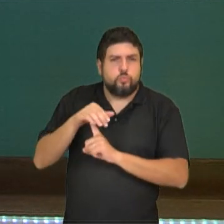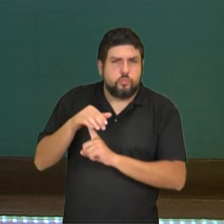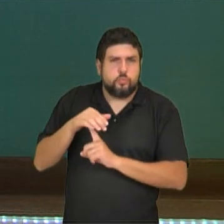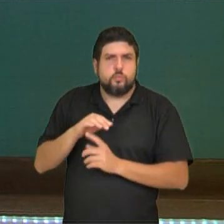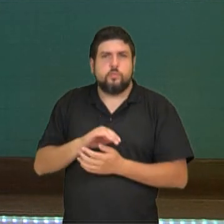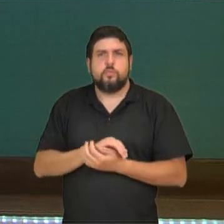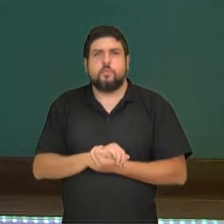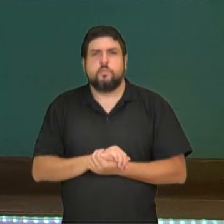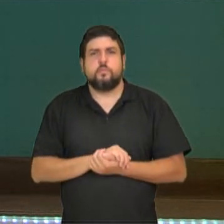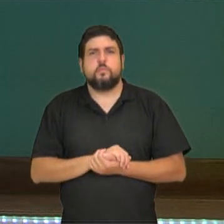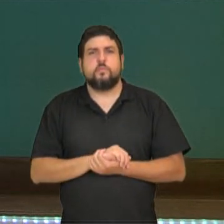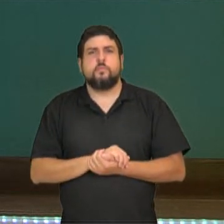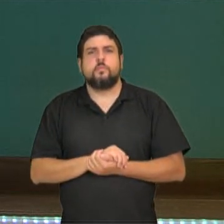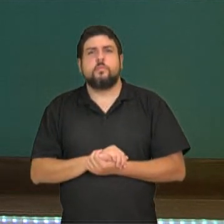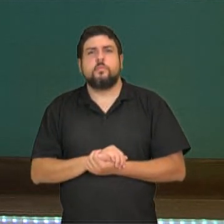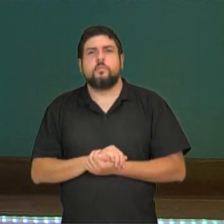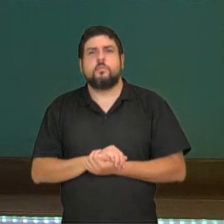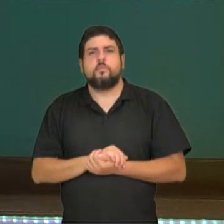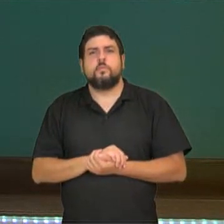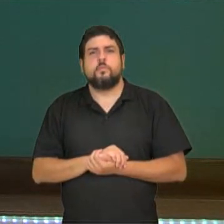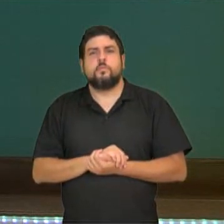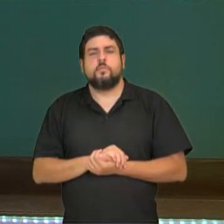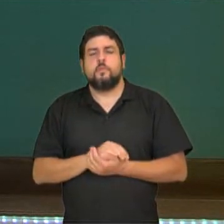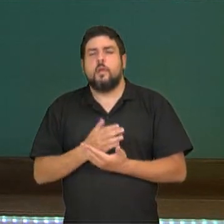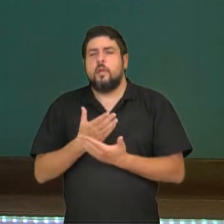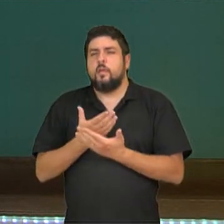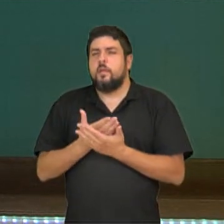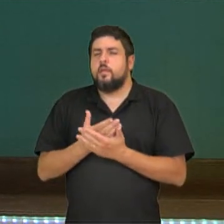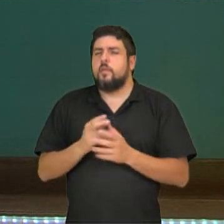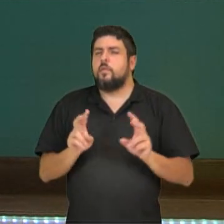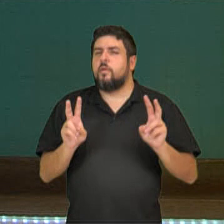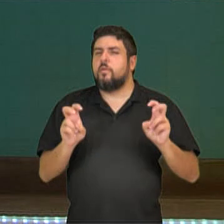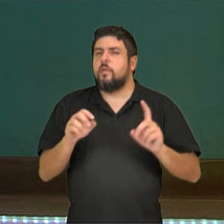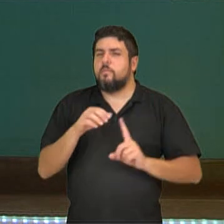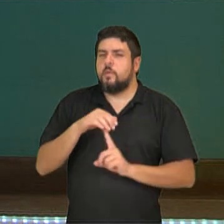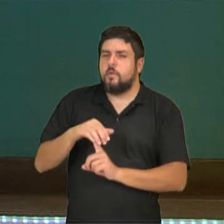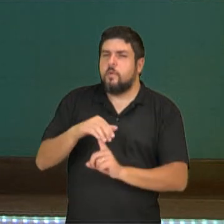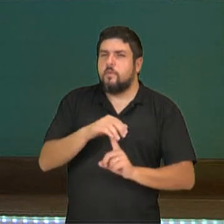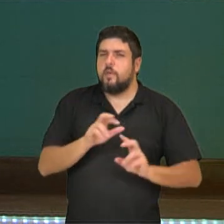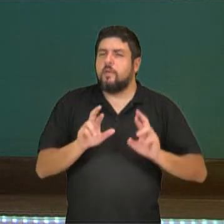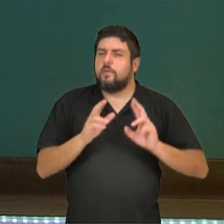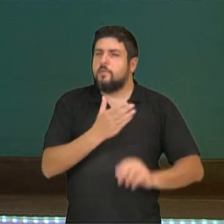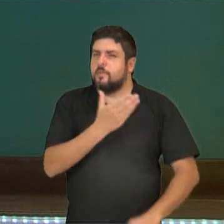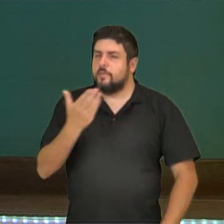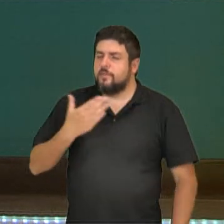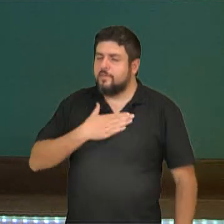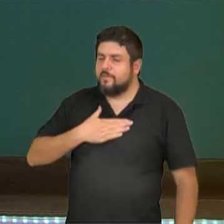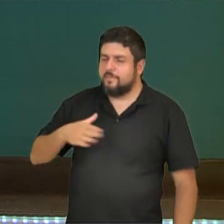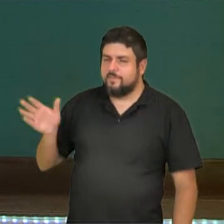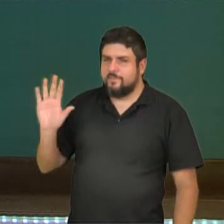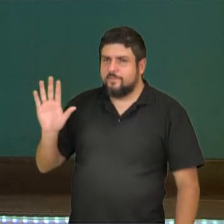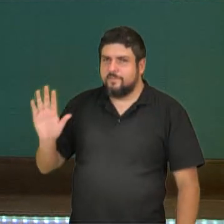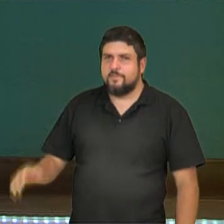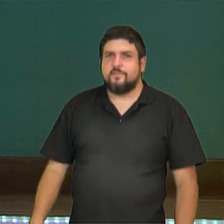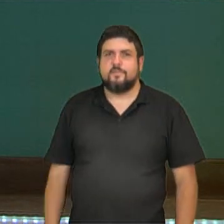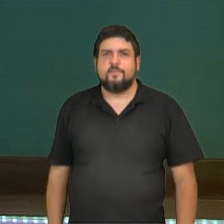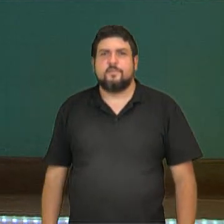combater esses organismos. Nessa aula nós falamos sobre o reino fungi. Espero que vocês tenham gostado e até breve!